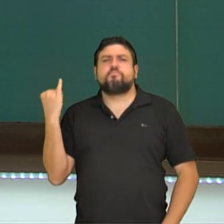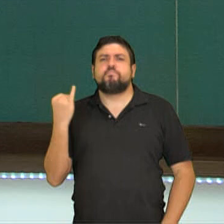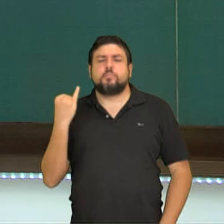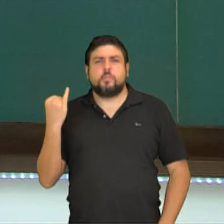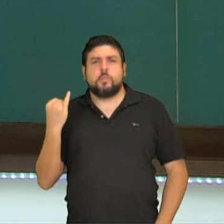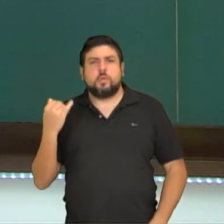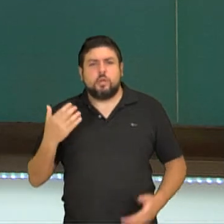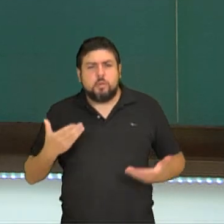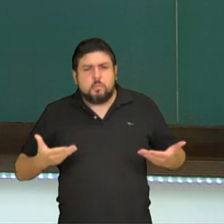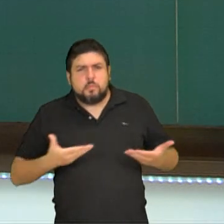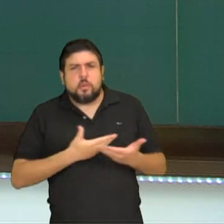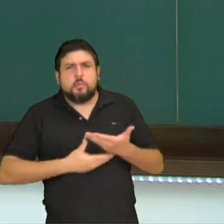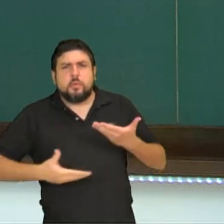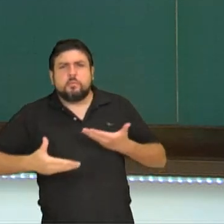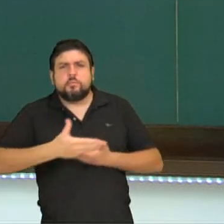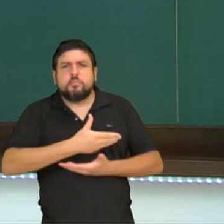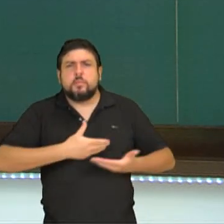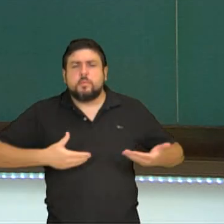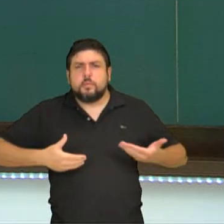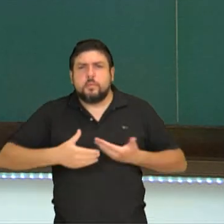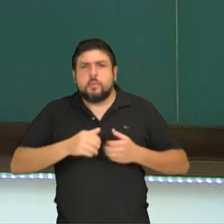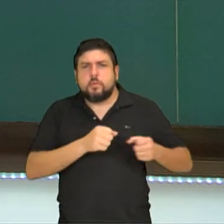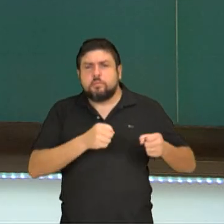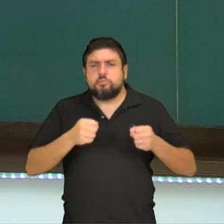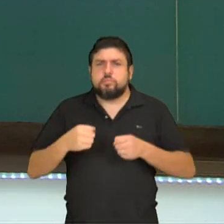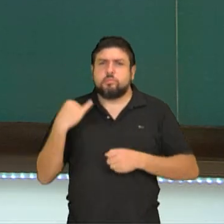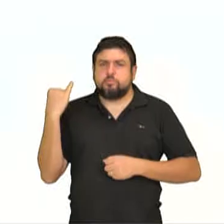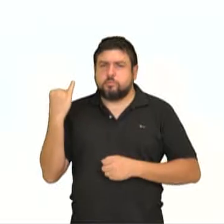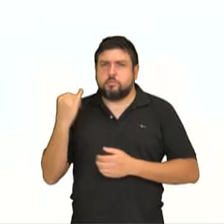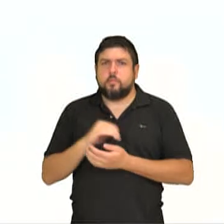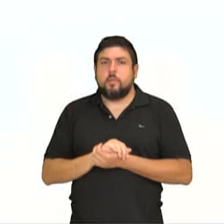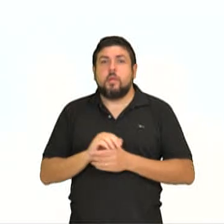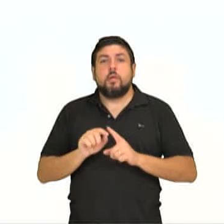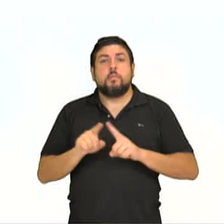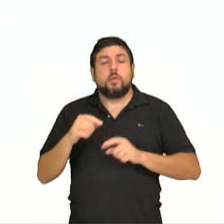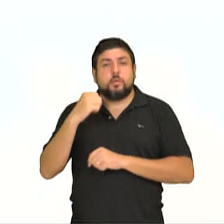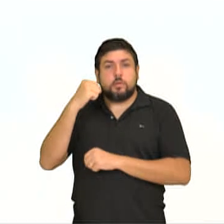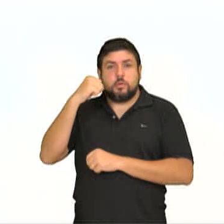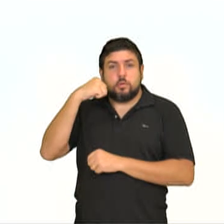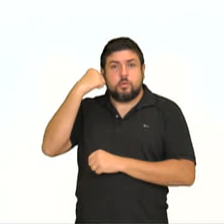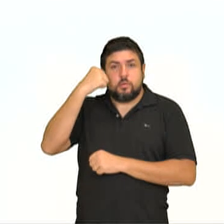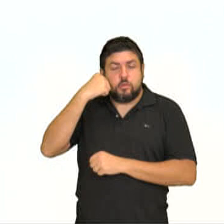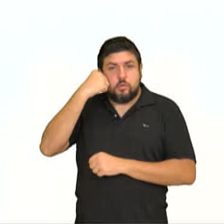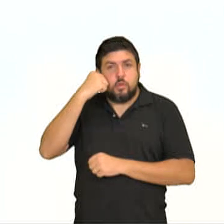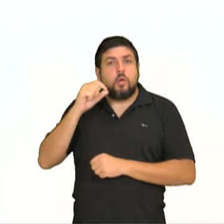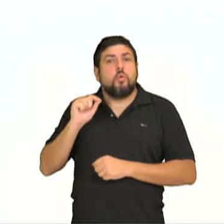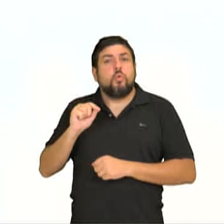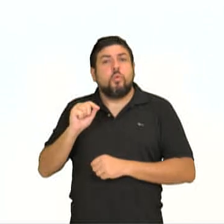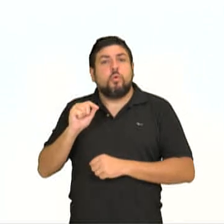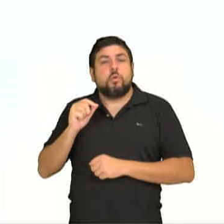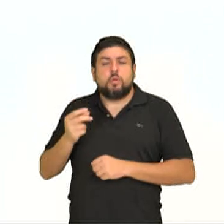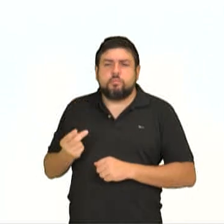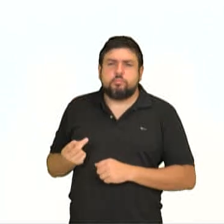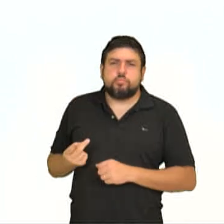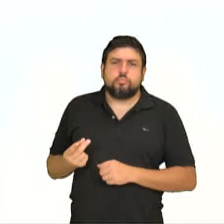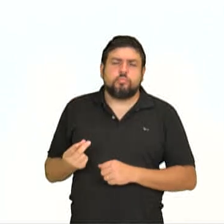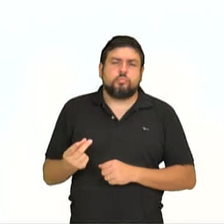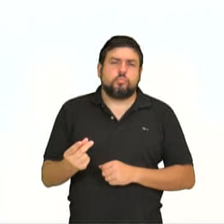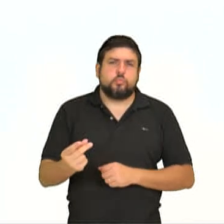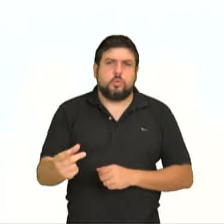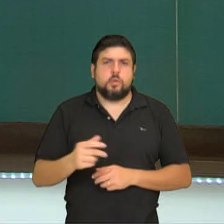muito importante. Porém, o Senado, como a gente já vai ver, ele era vitalício. As pessoas ficavam no Senado, o